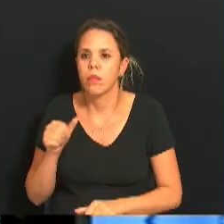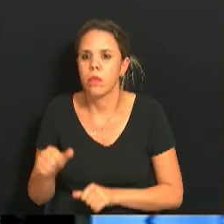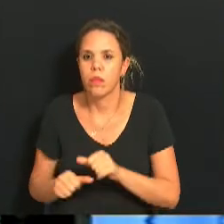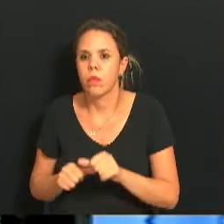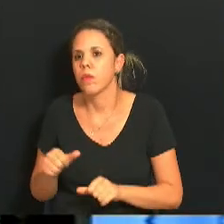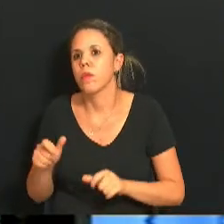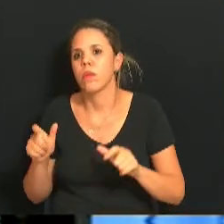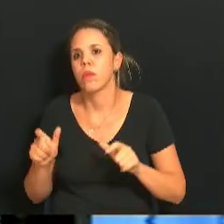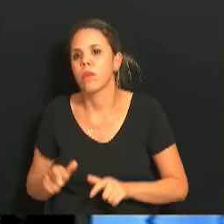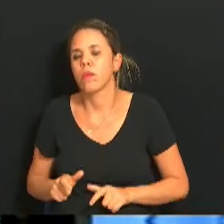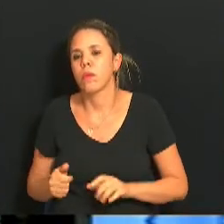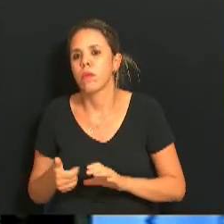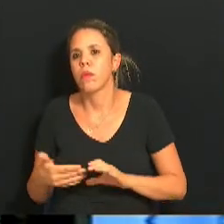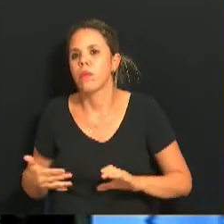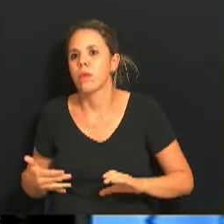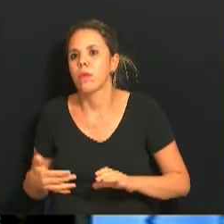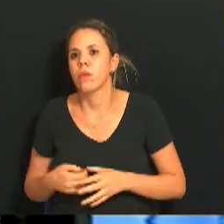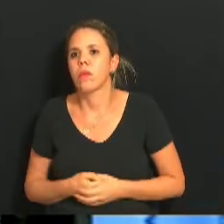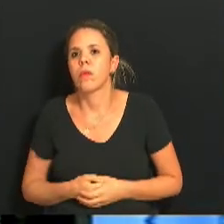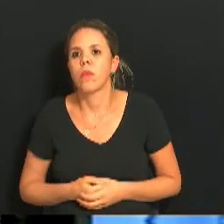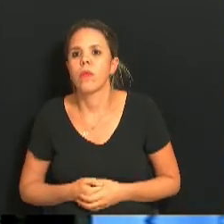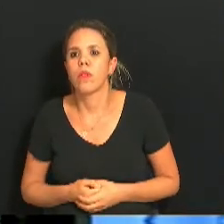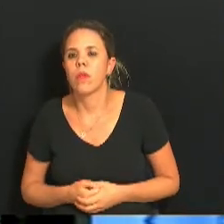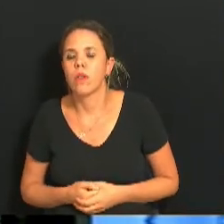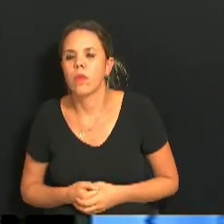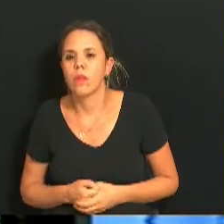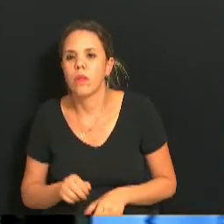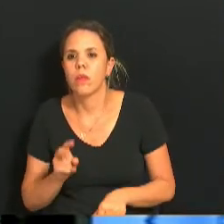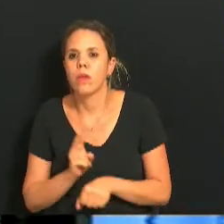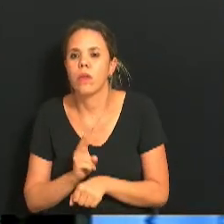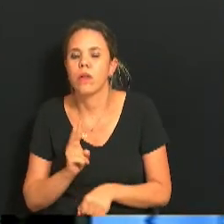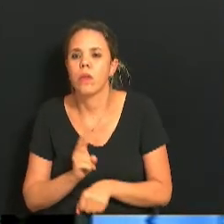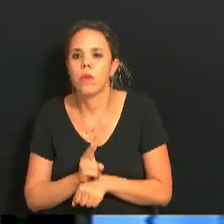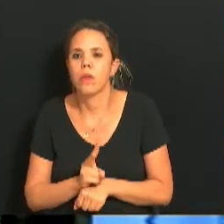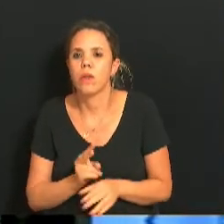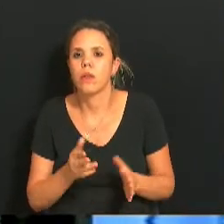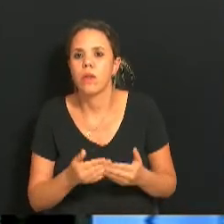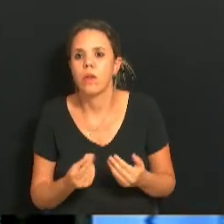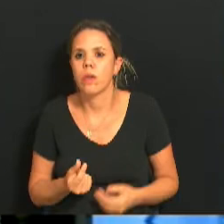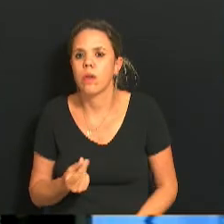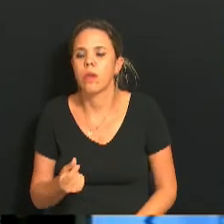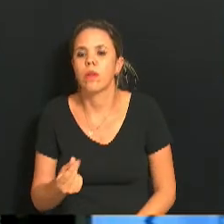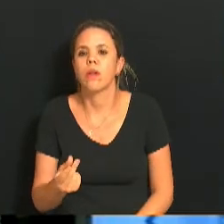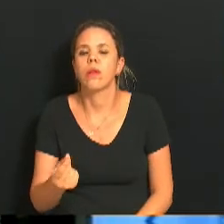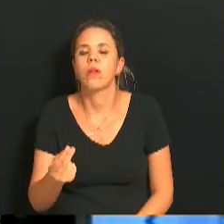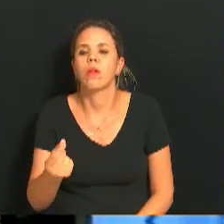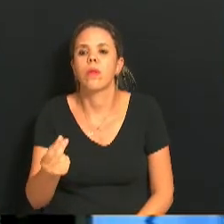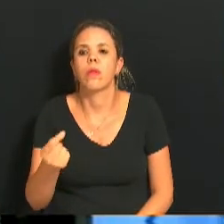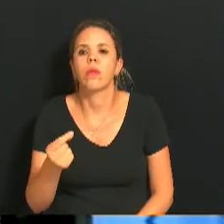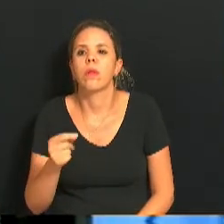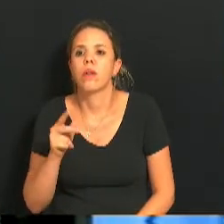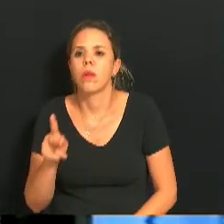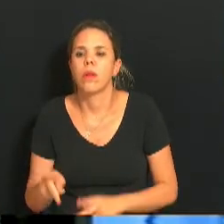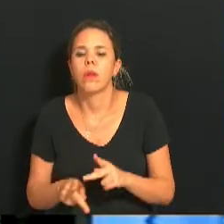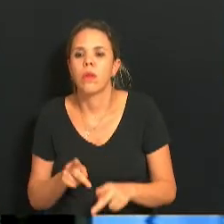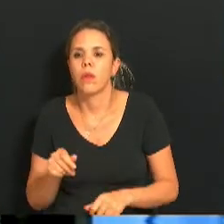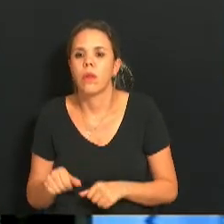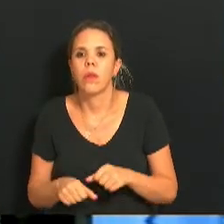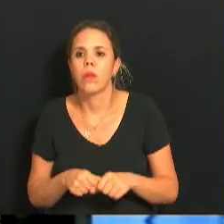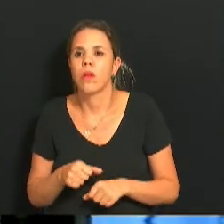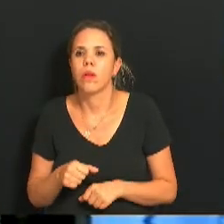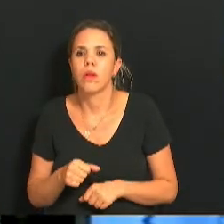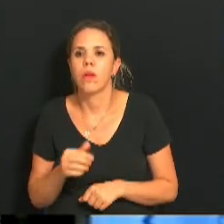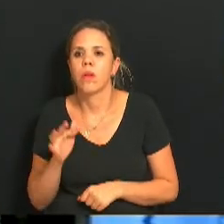determinada cara é de um bem ou servado outro tempo da transmissão da coletividade e para transmissão